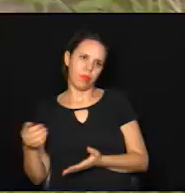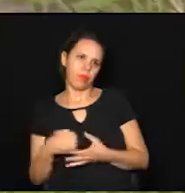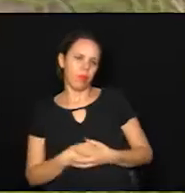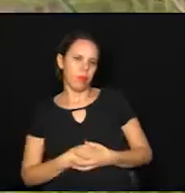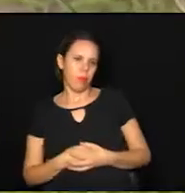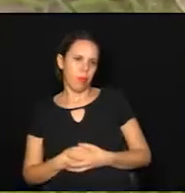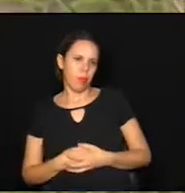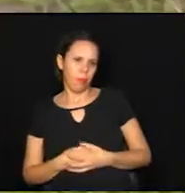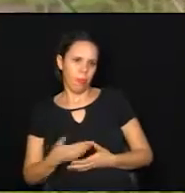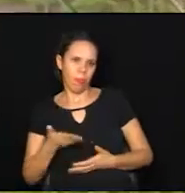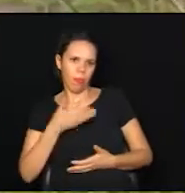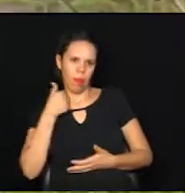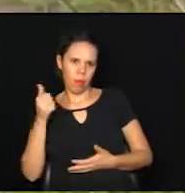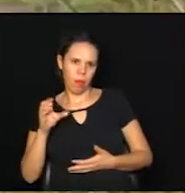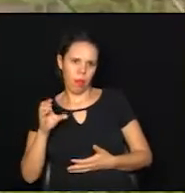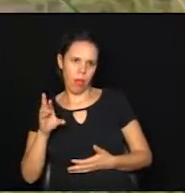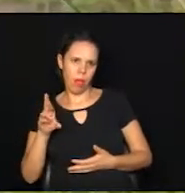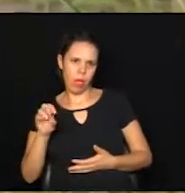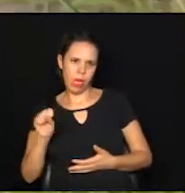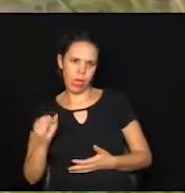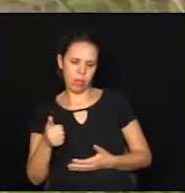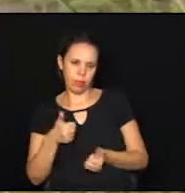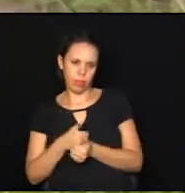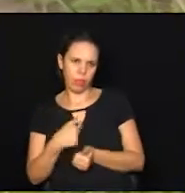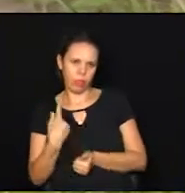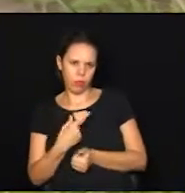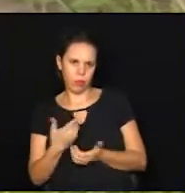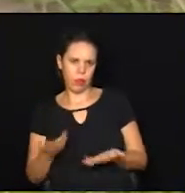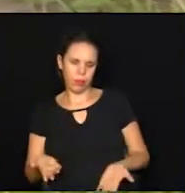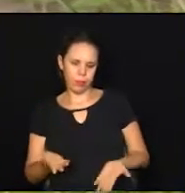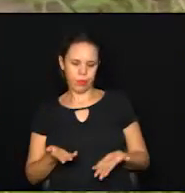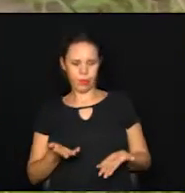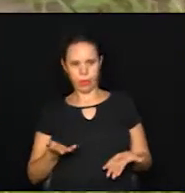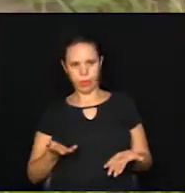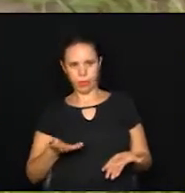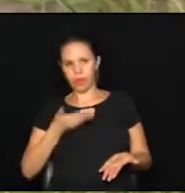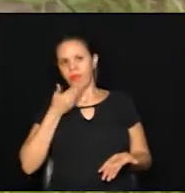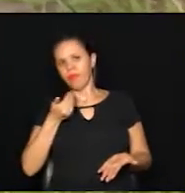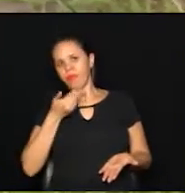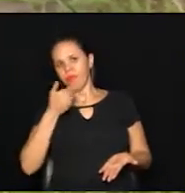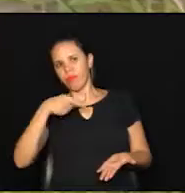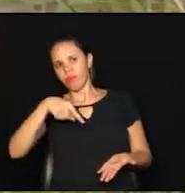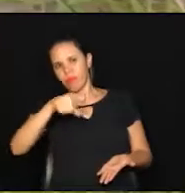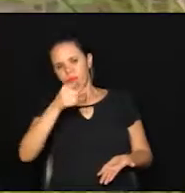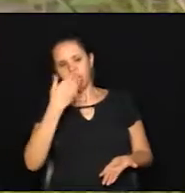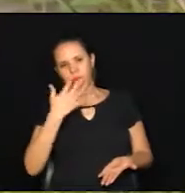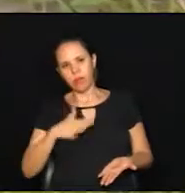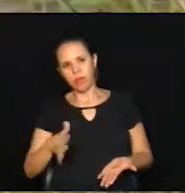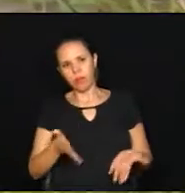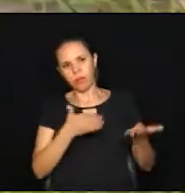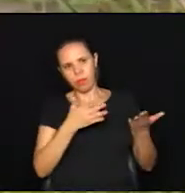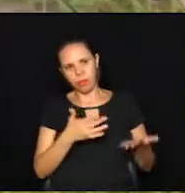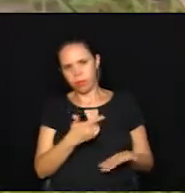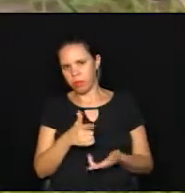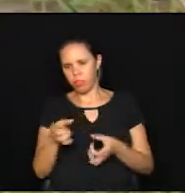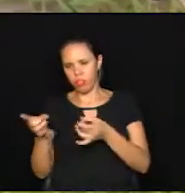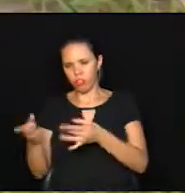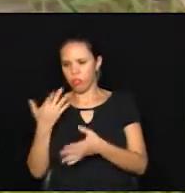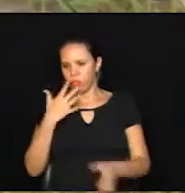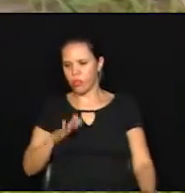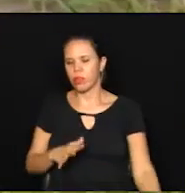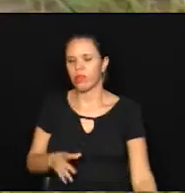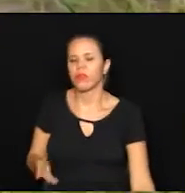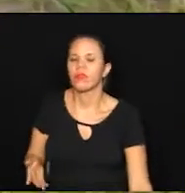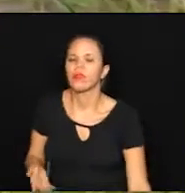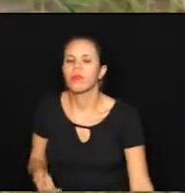Bassoli, é melhor o CRAS estando mais perto, próximo de nós, né? Que aí fica fácil pra gente estar indo com as crianças, porque às vezes não tem onde deixar as crianças, tem que